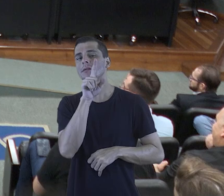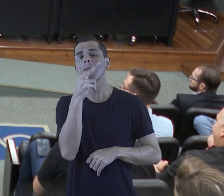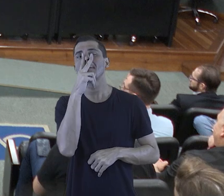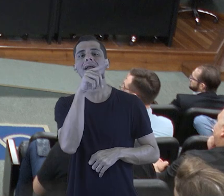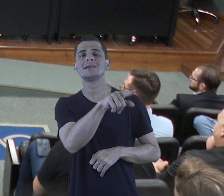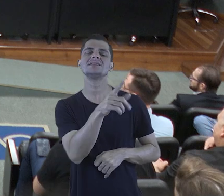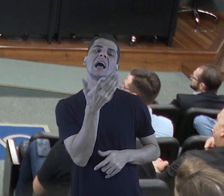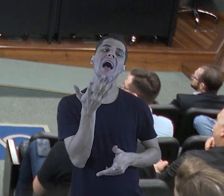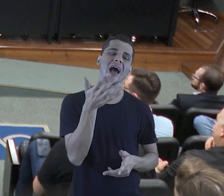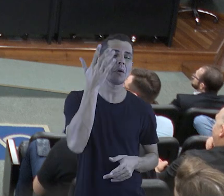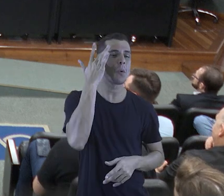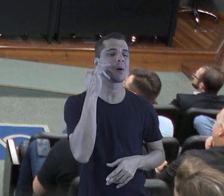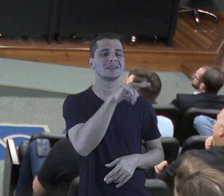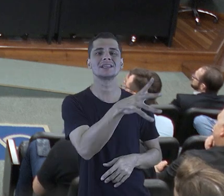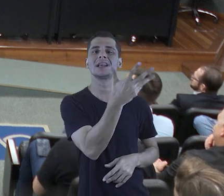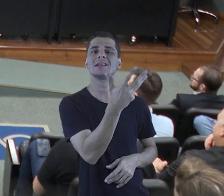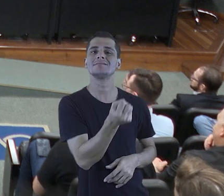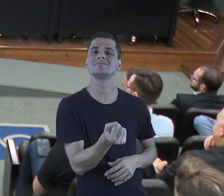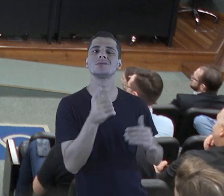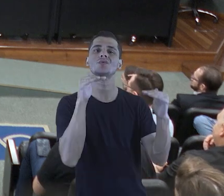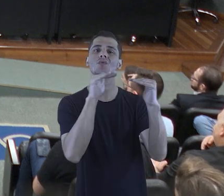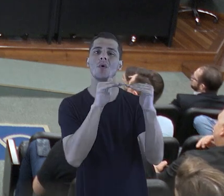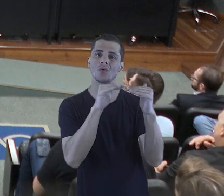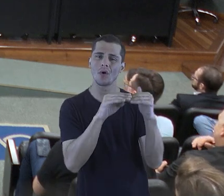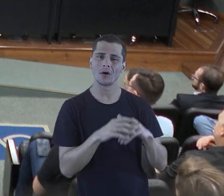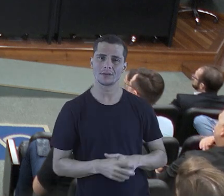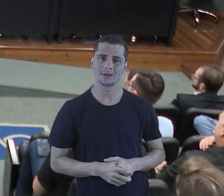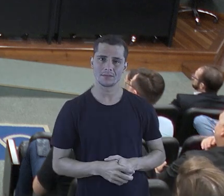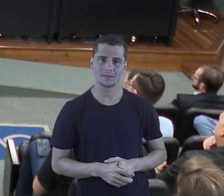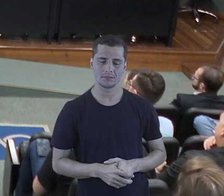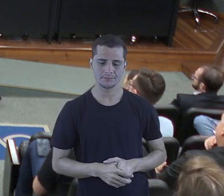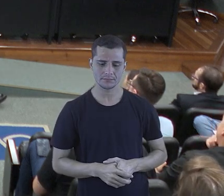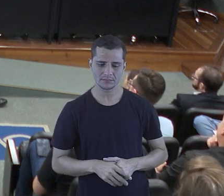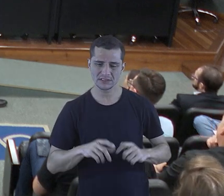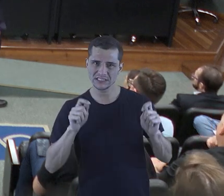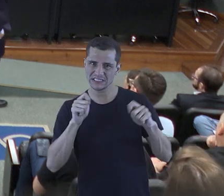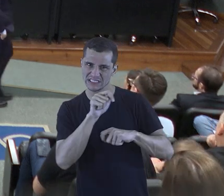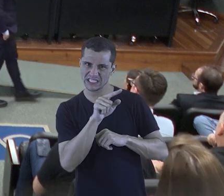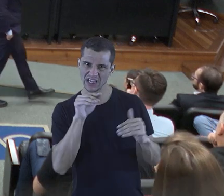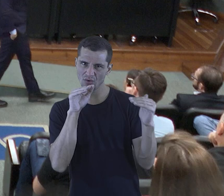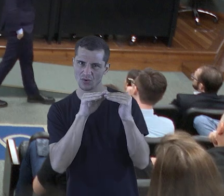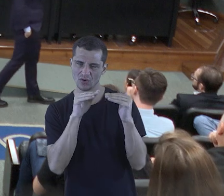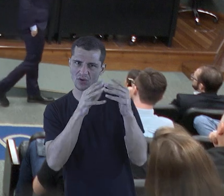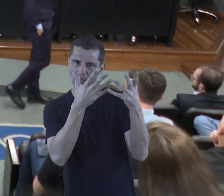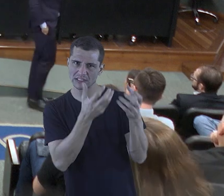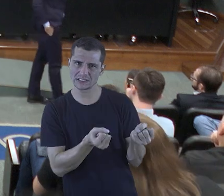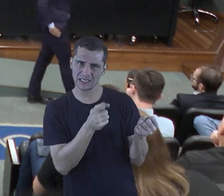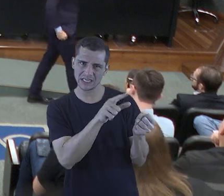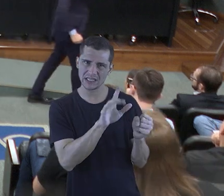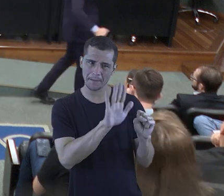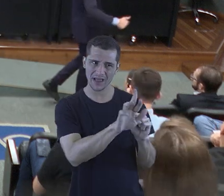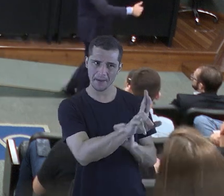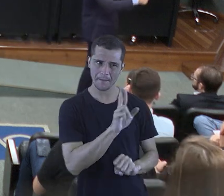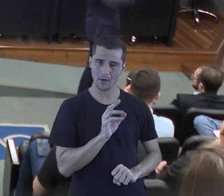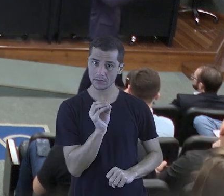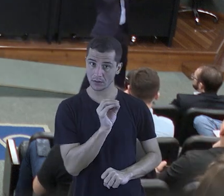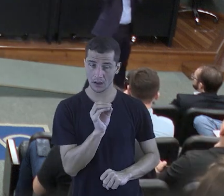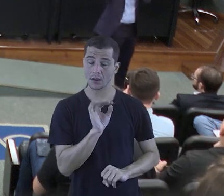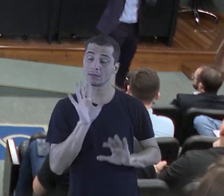Consentimento tácito. Pode? Não. porque o conceito de consentimento na LGPD é